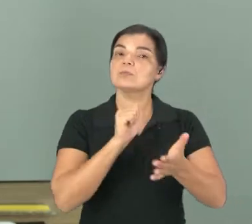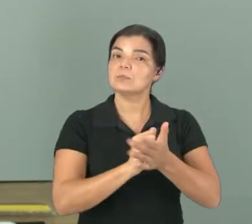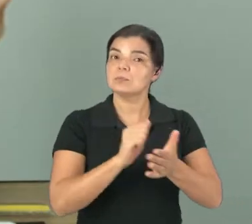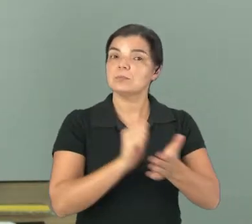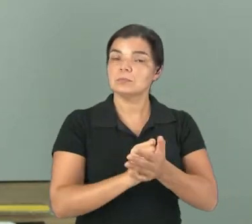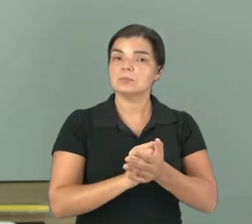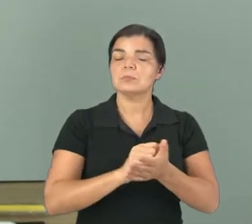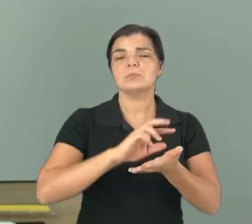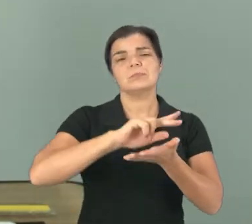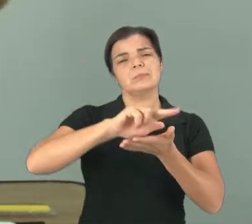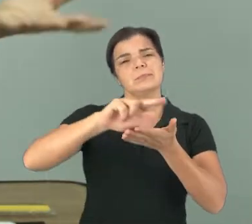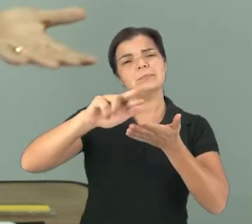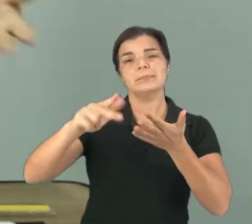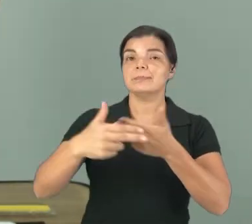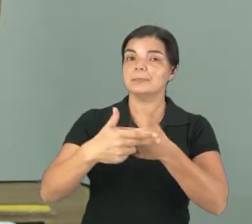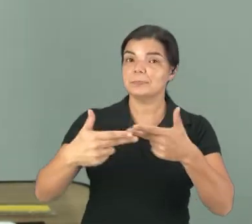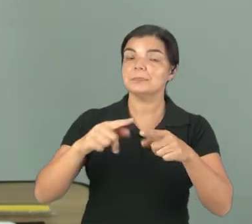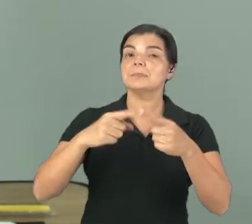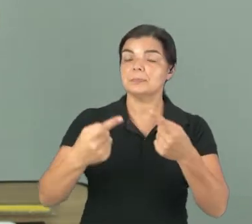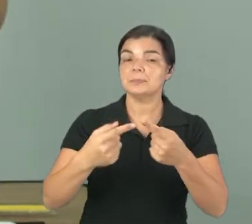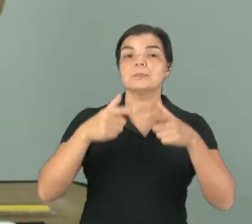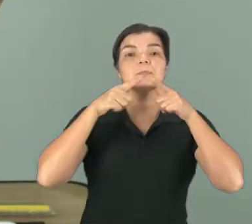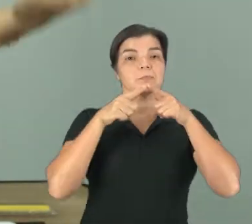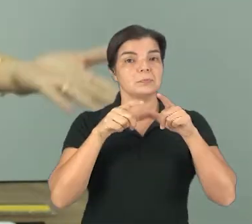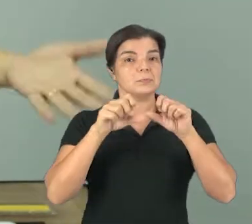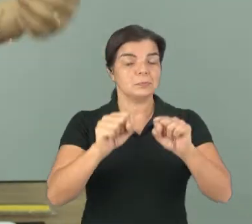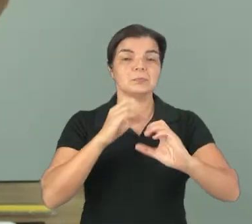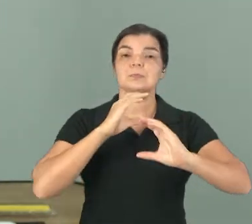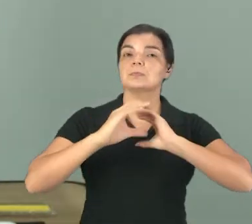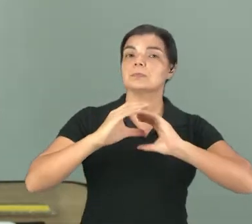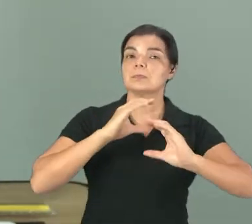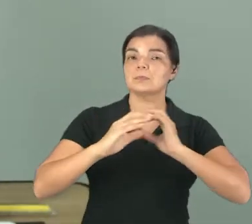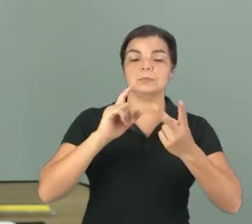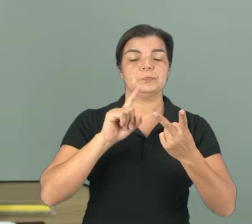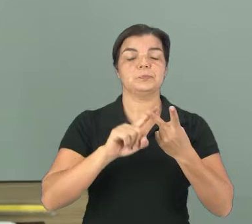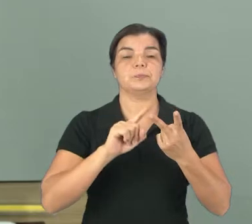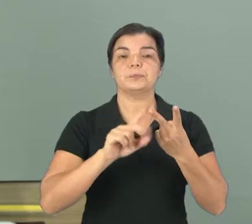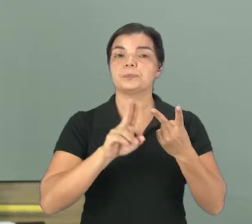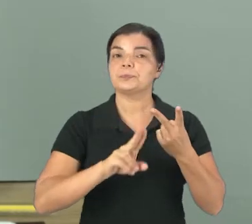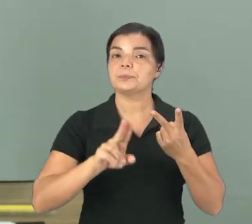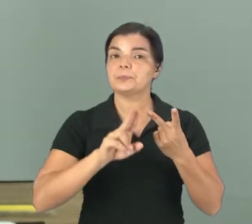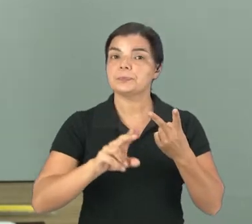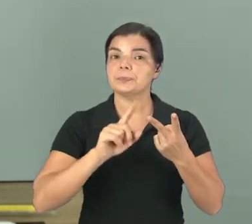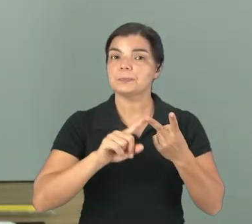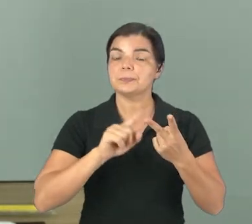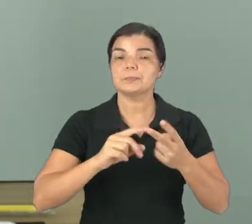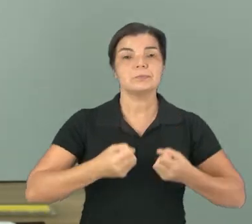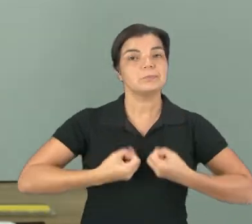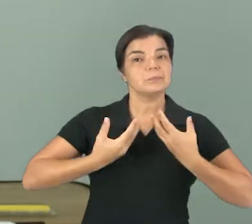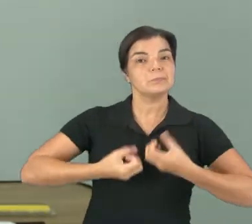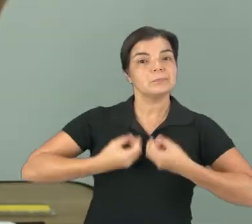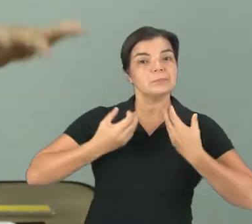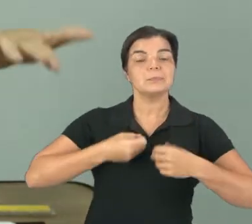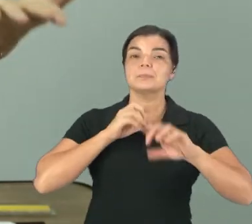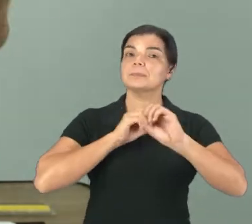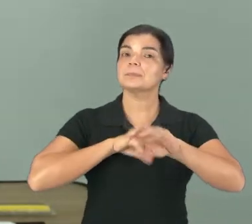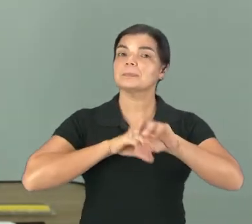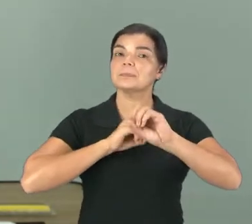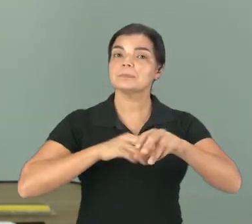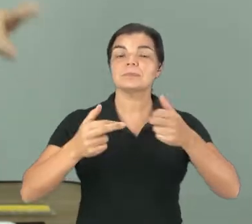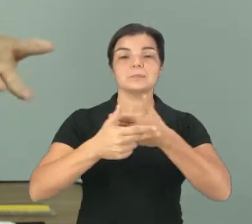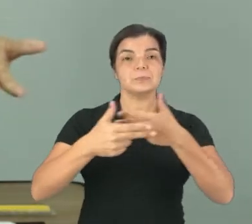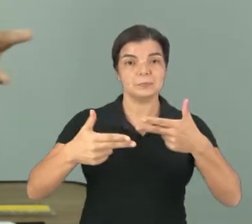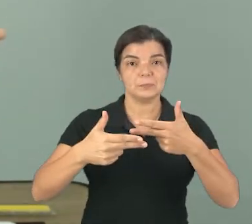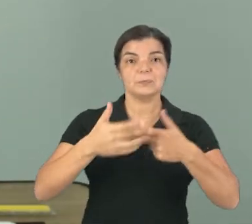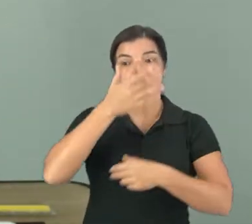para infinitas coisas. Nós usamos a linguagem para nos comunicar, nós usamos a linguagem para expressar, para ensinar